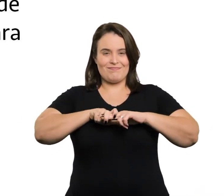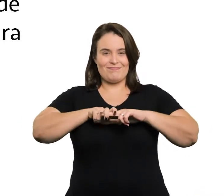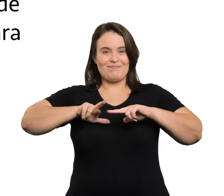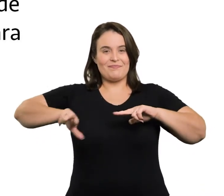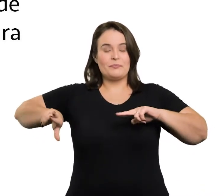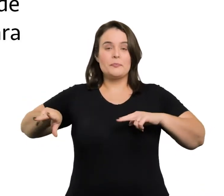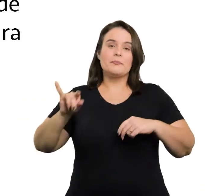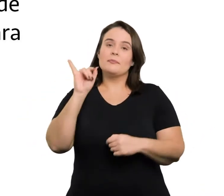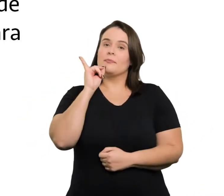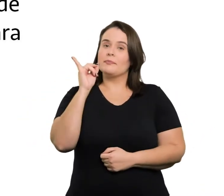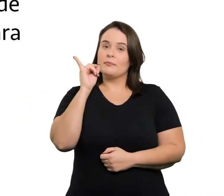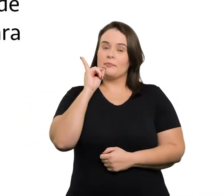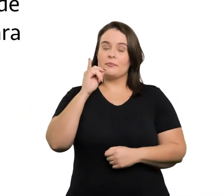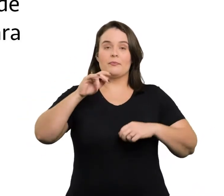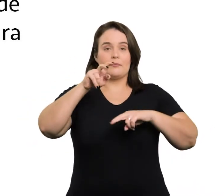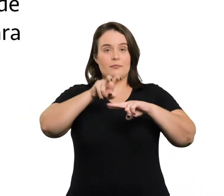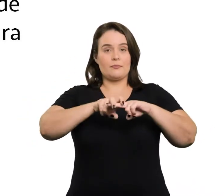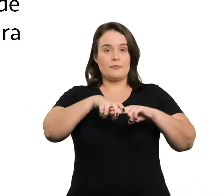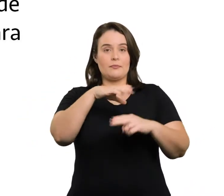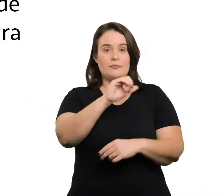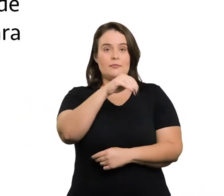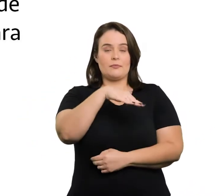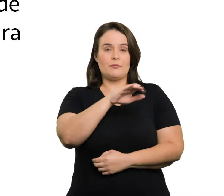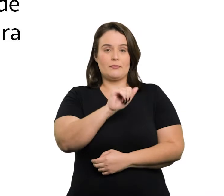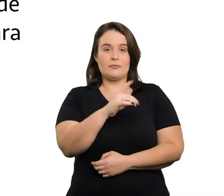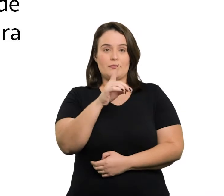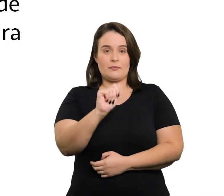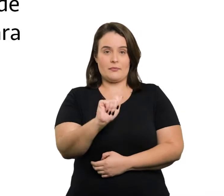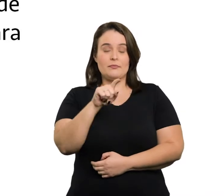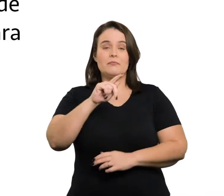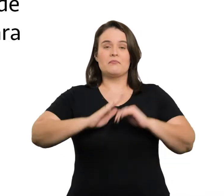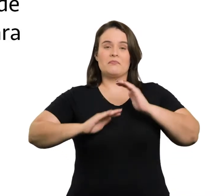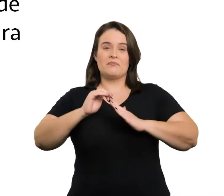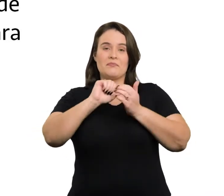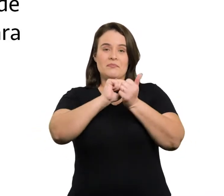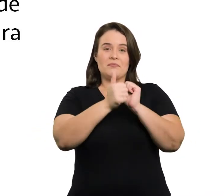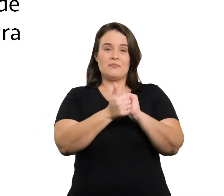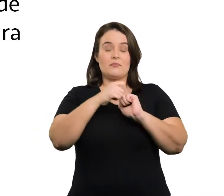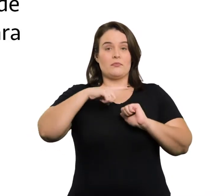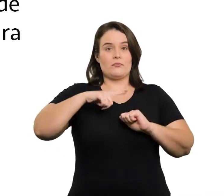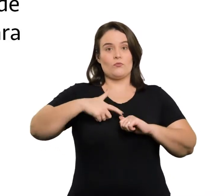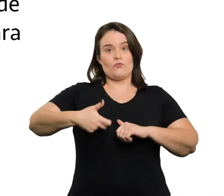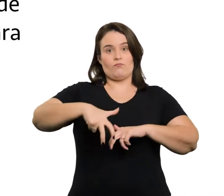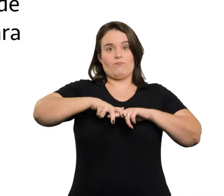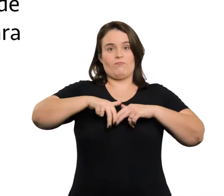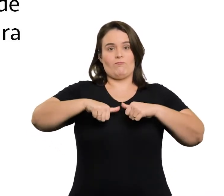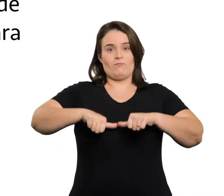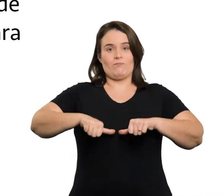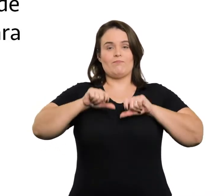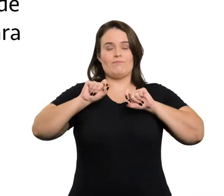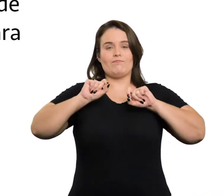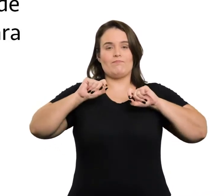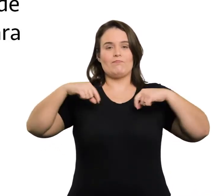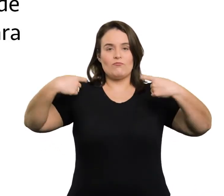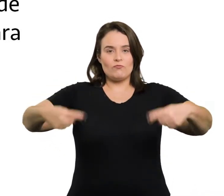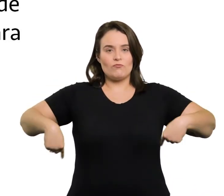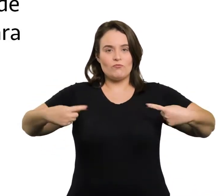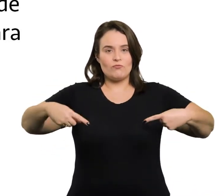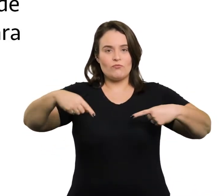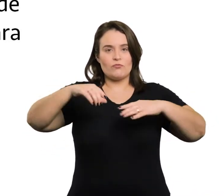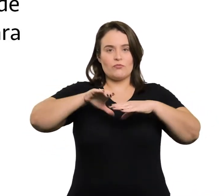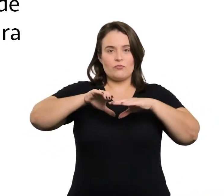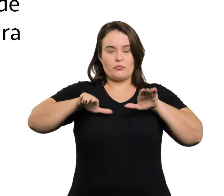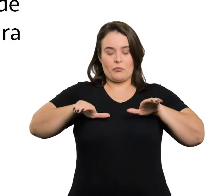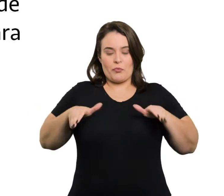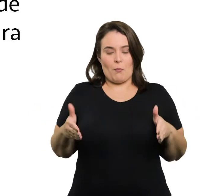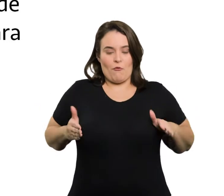rodas. Exemplo: cadeira cambada, tipo de cadeira usada em práticas esportivas por ter mais estabilidade graças às suas